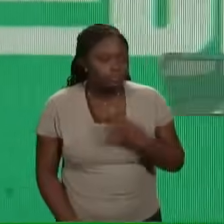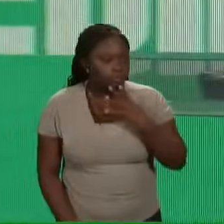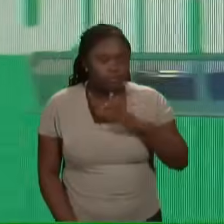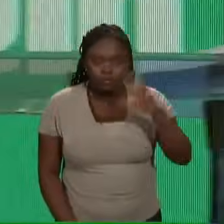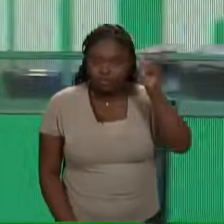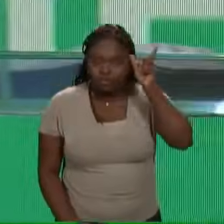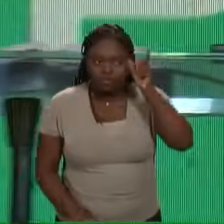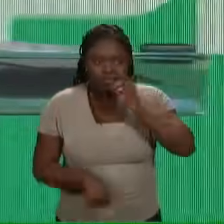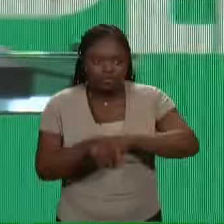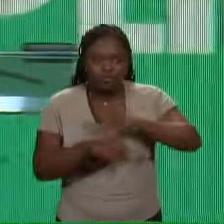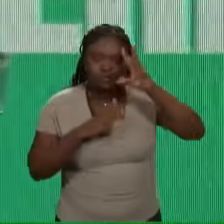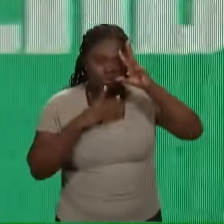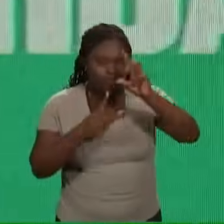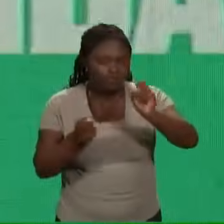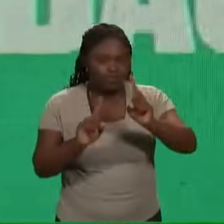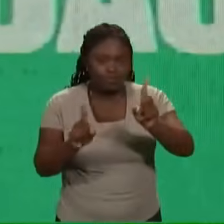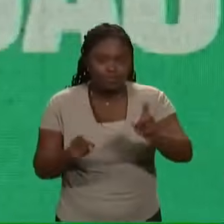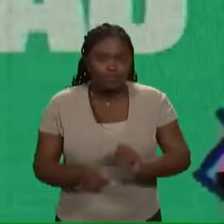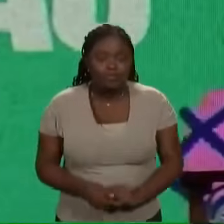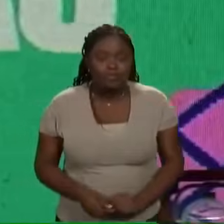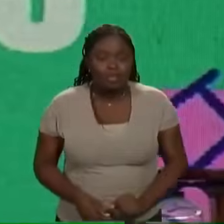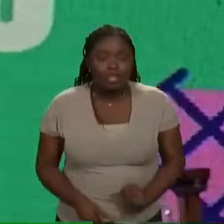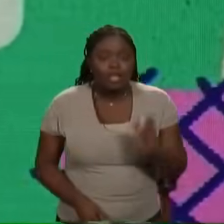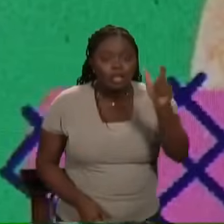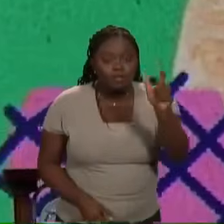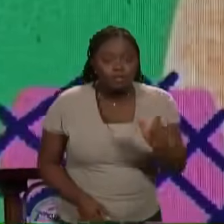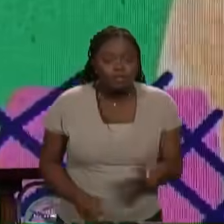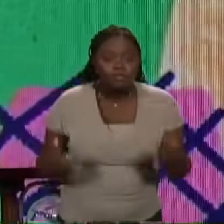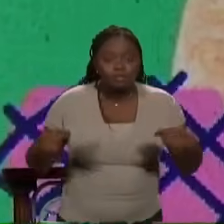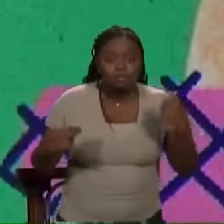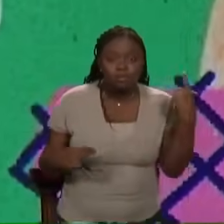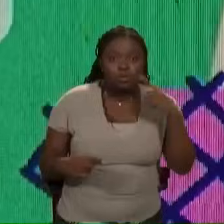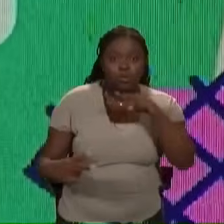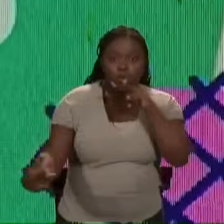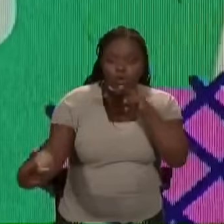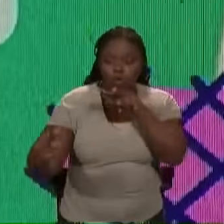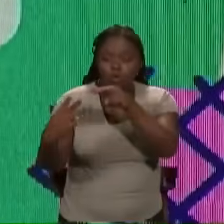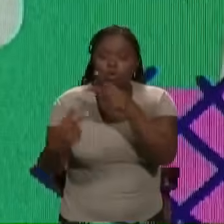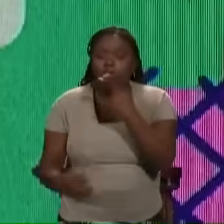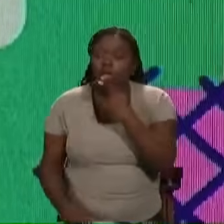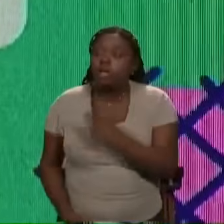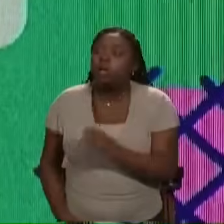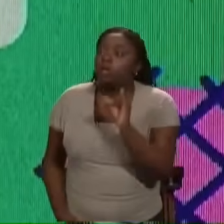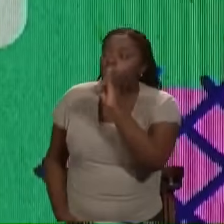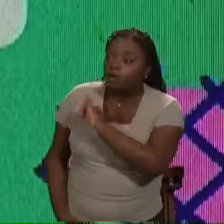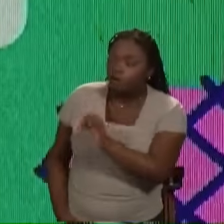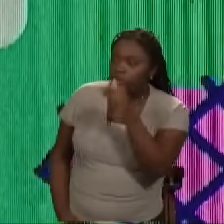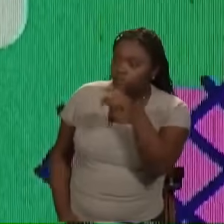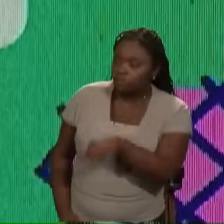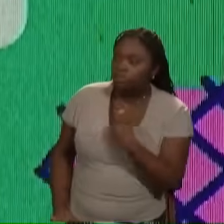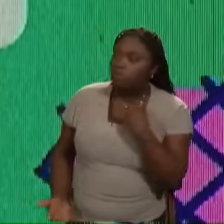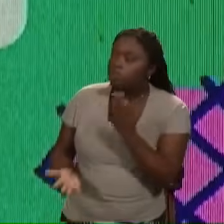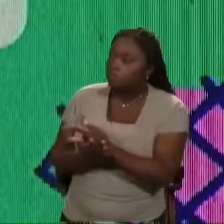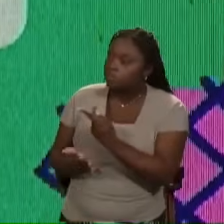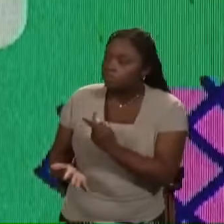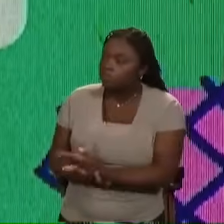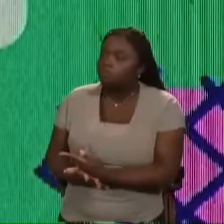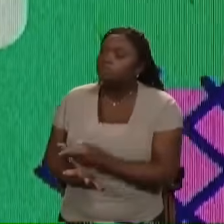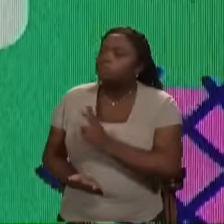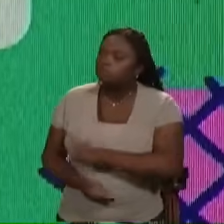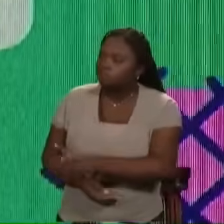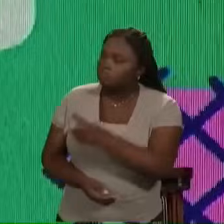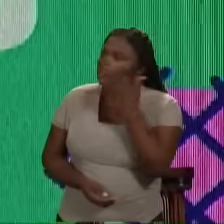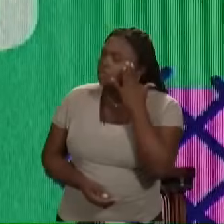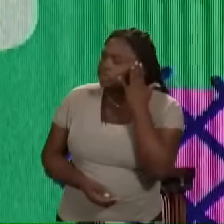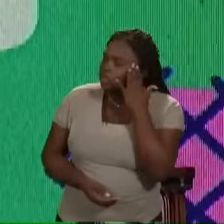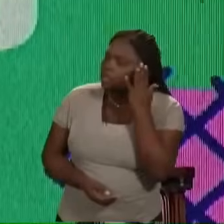forte do que isso, não, gente. A pessoa tem que conseguir olhar na bolota do olho do outro e falar assim: oi, eu vim aqui, eu estou errado, eu sei que eu